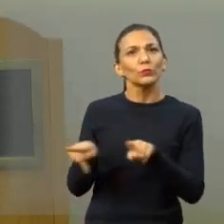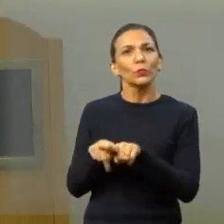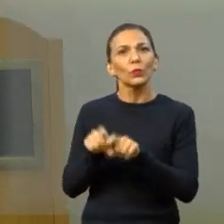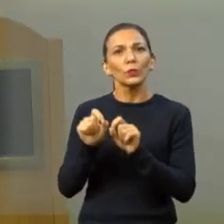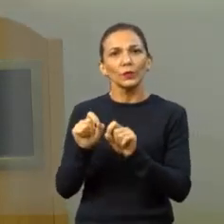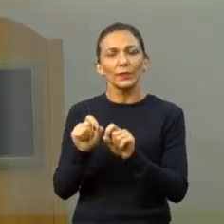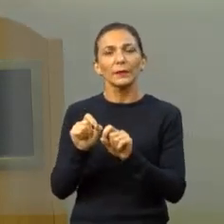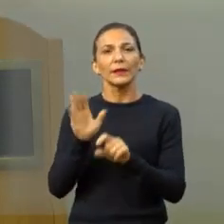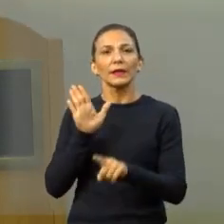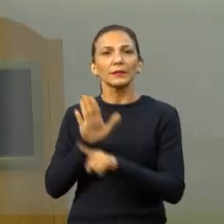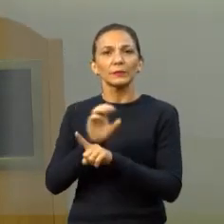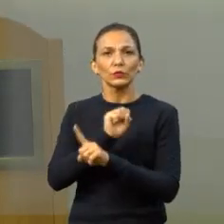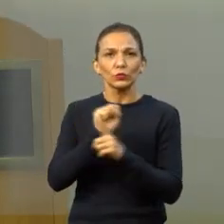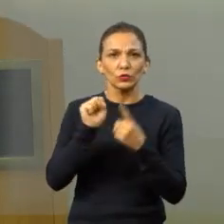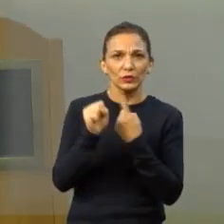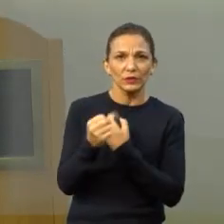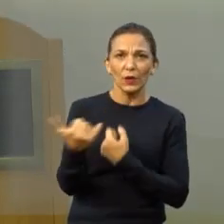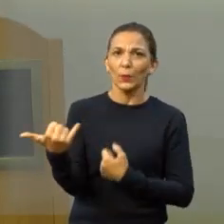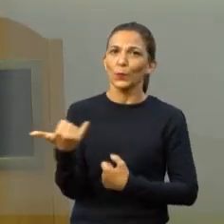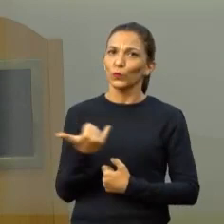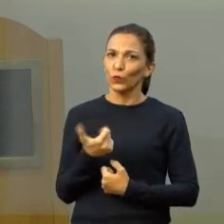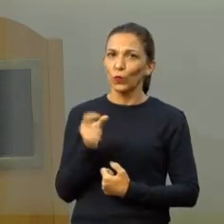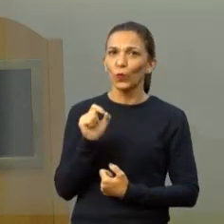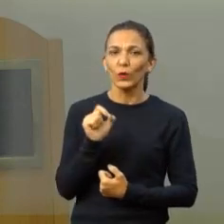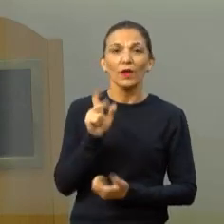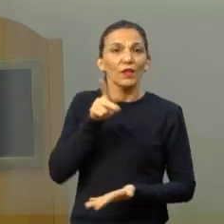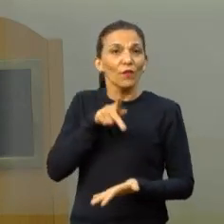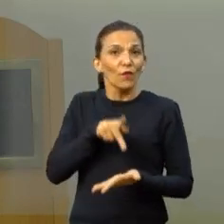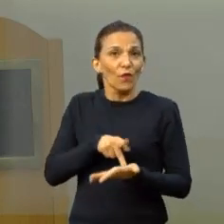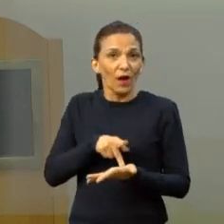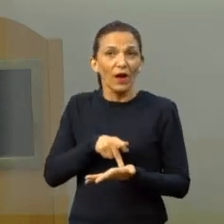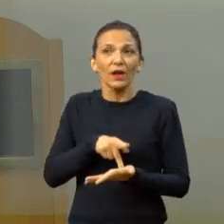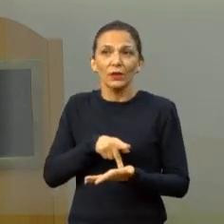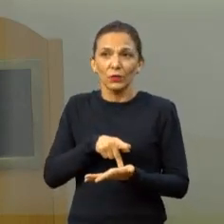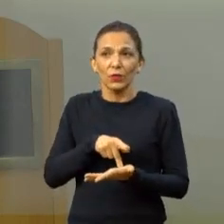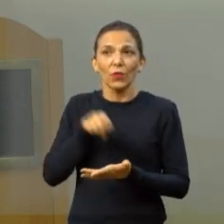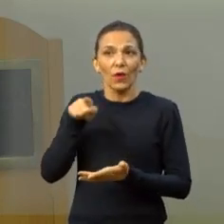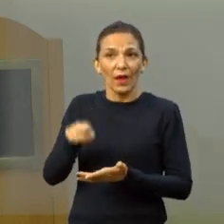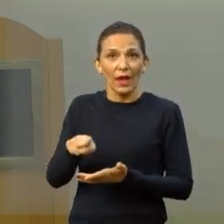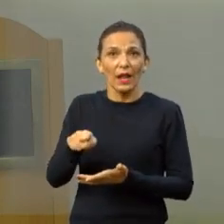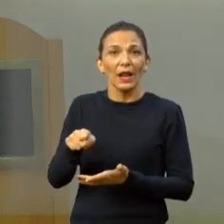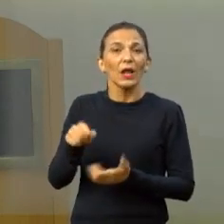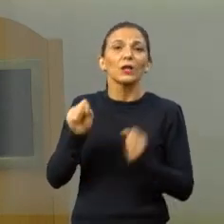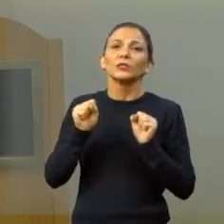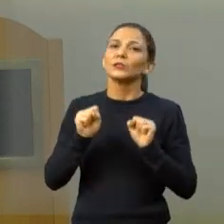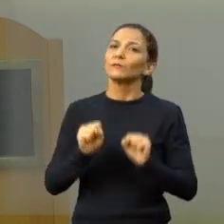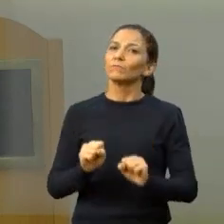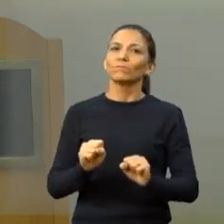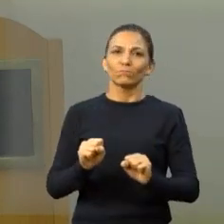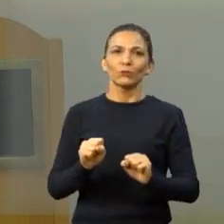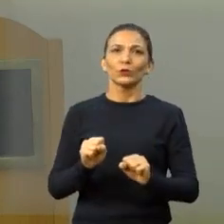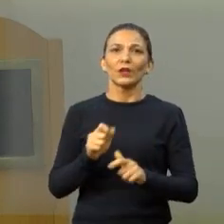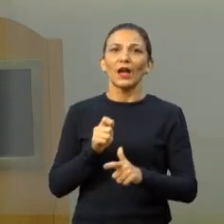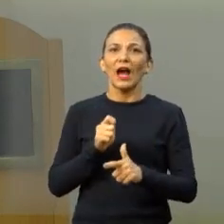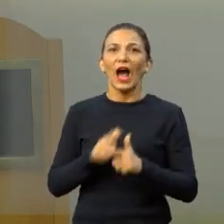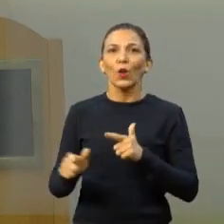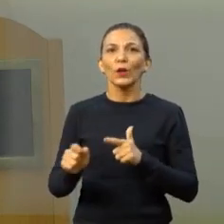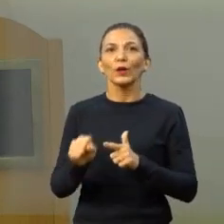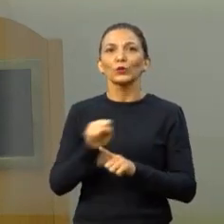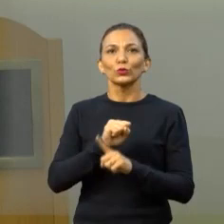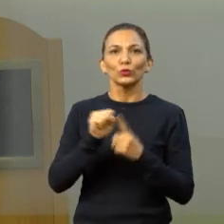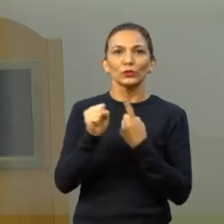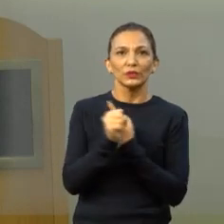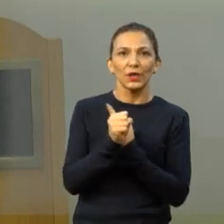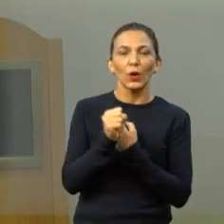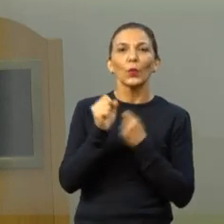pessoal da assistente social nos avisou que na verdade ele ela não pode ter o aluguel social pois